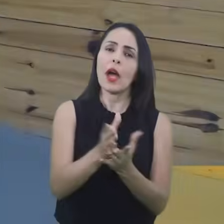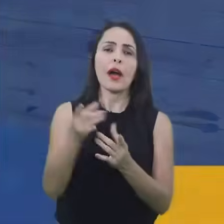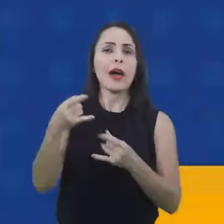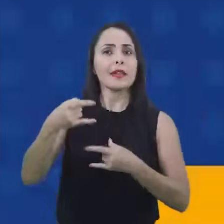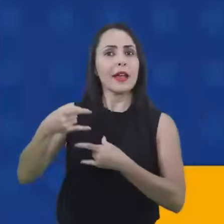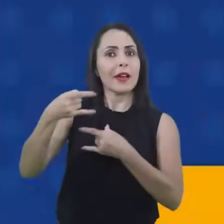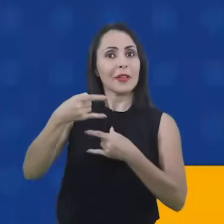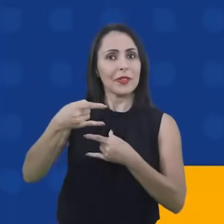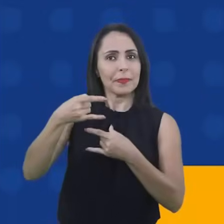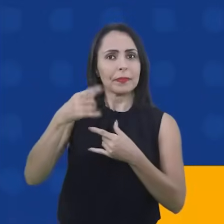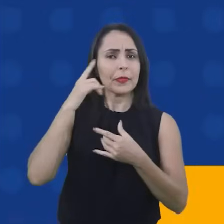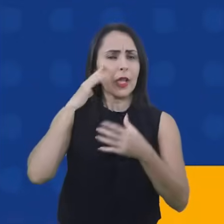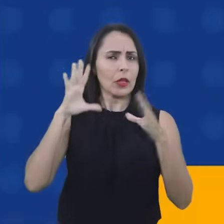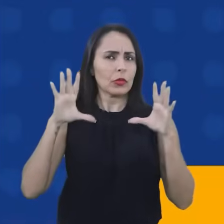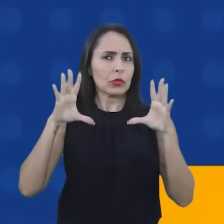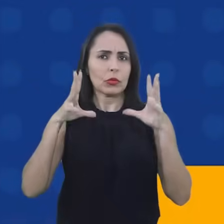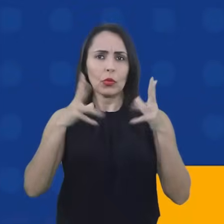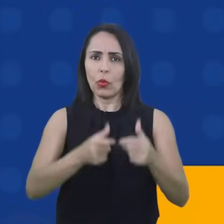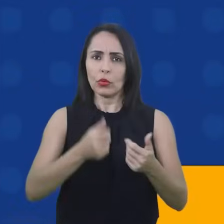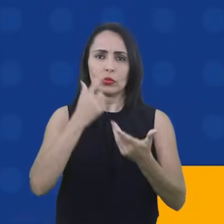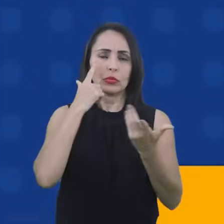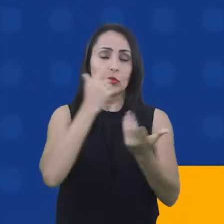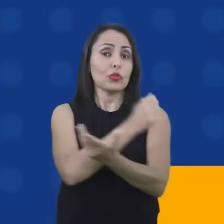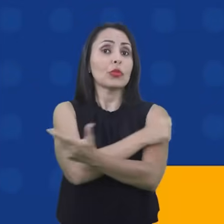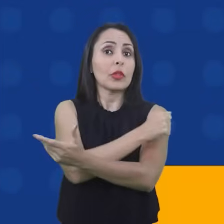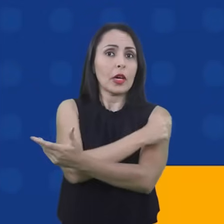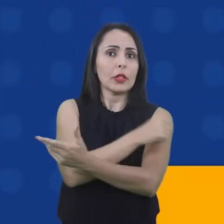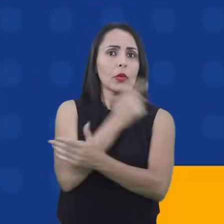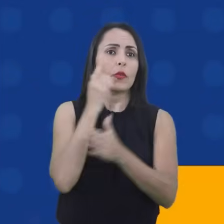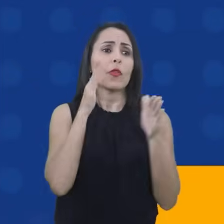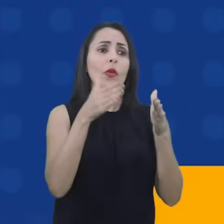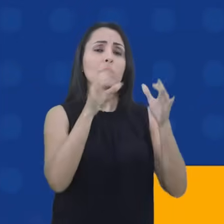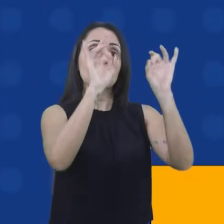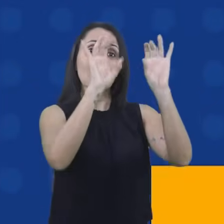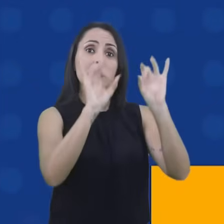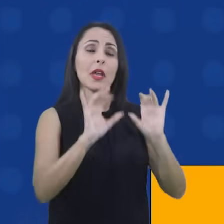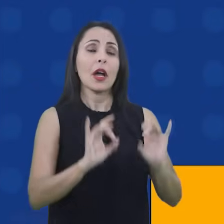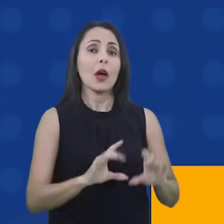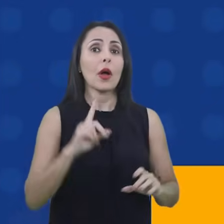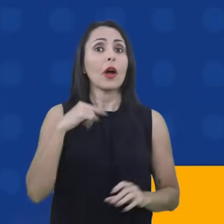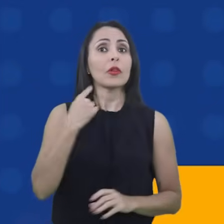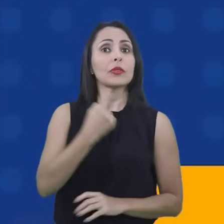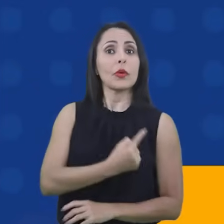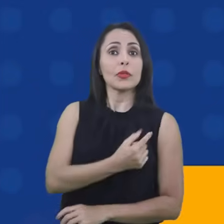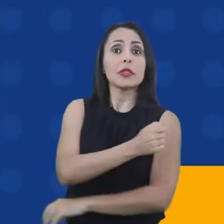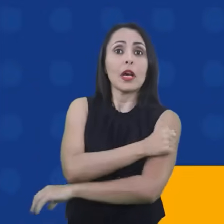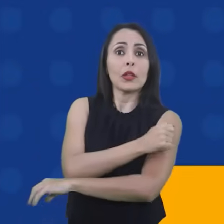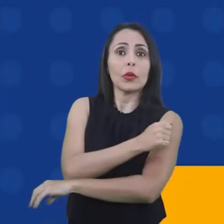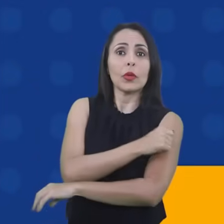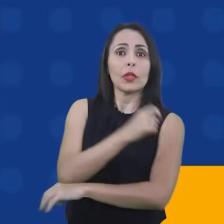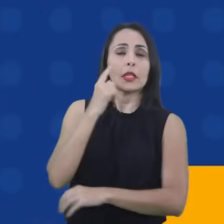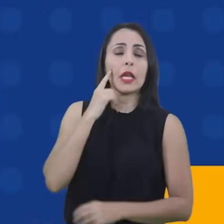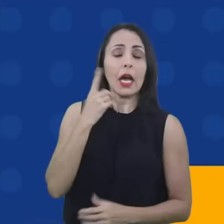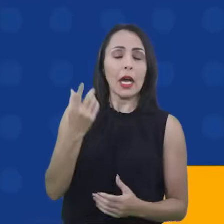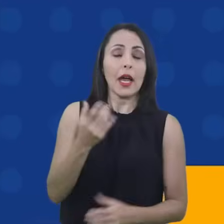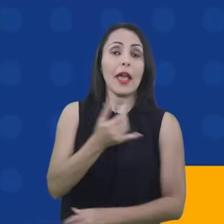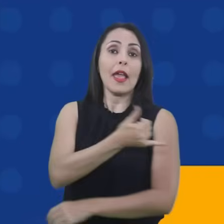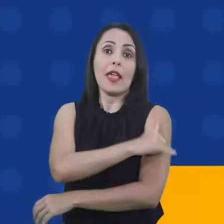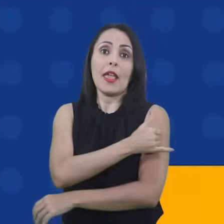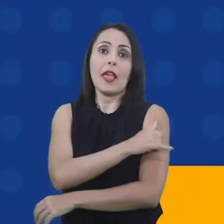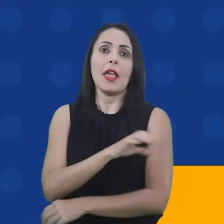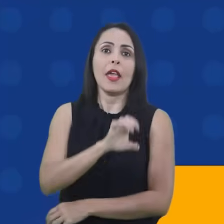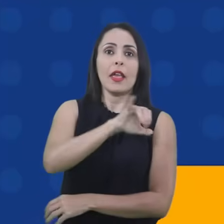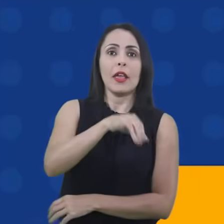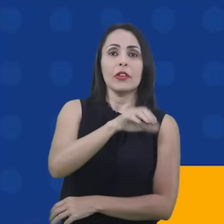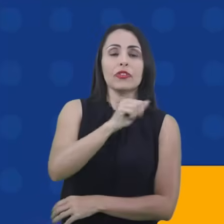live a toda a população estudantil, com enfoque especial aos nossos estudantes da educação de jovens,